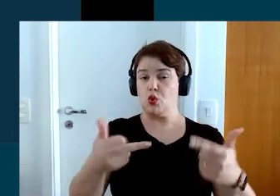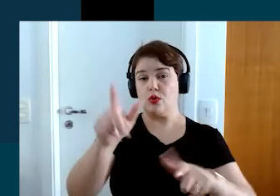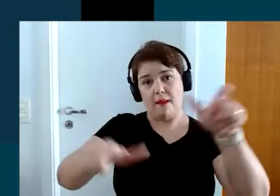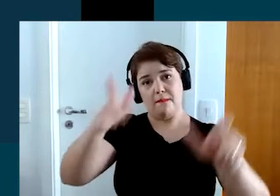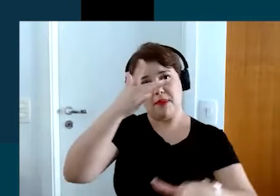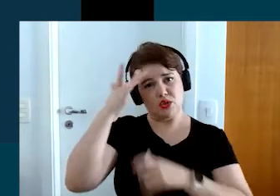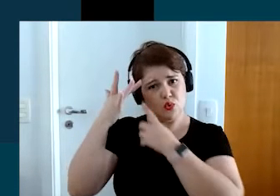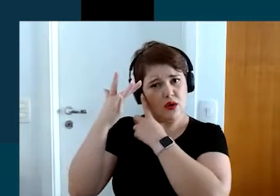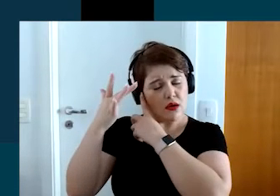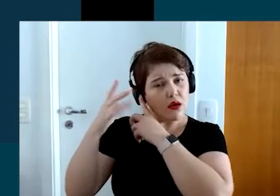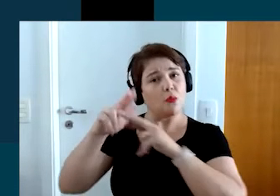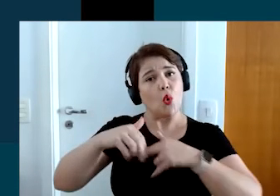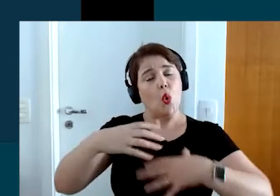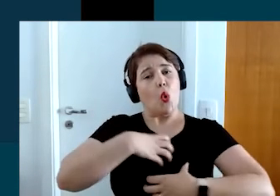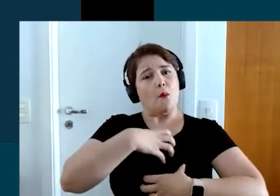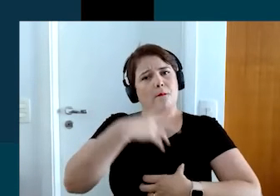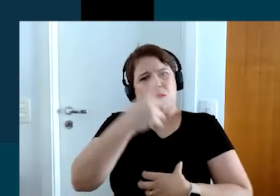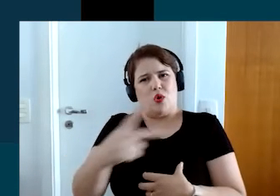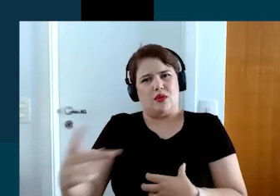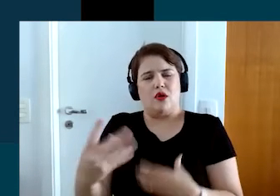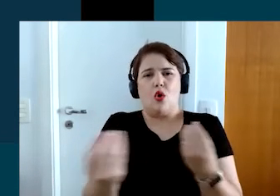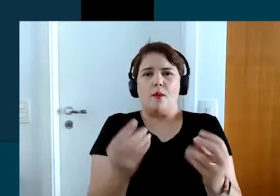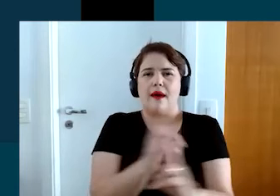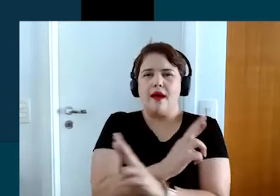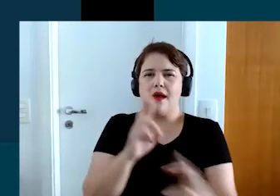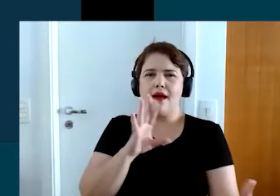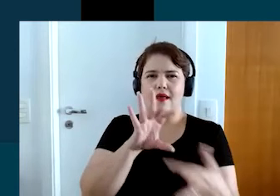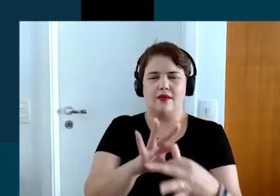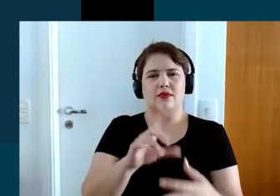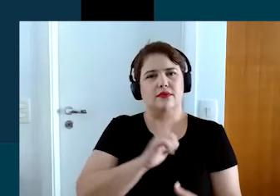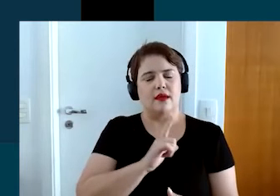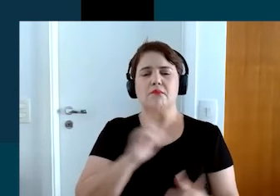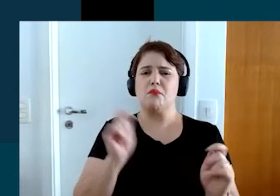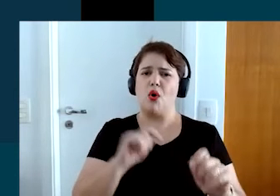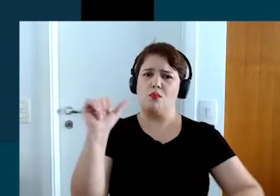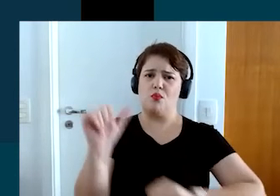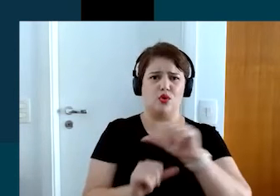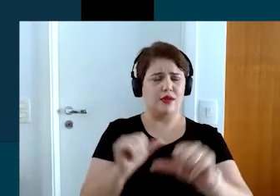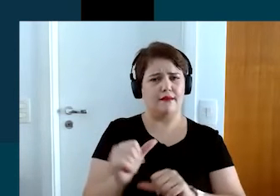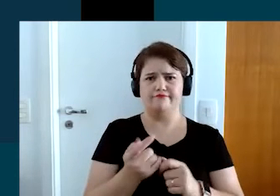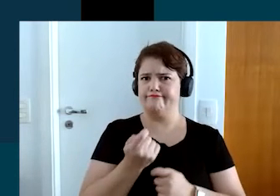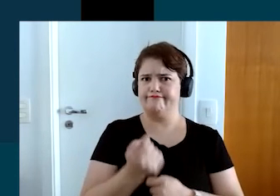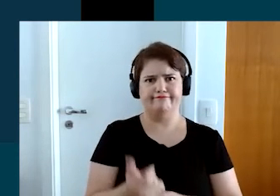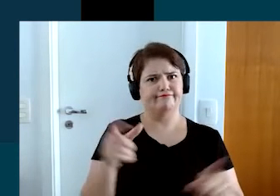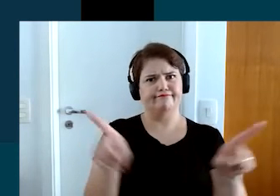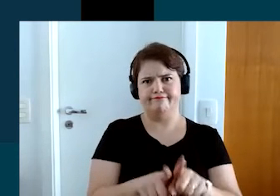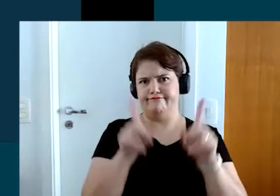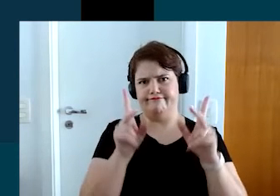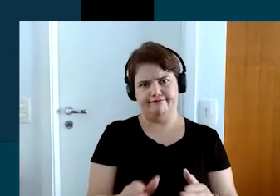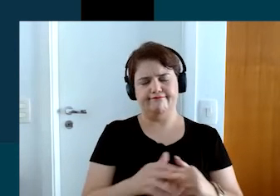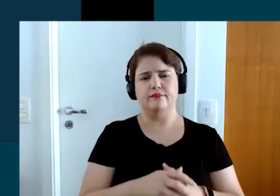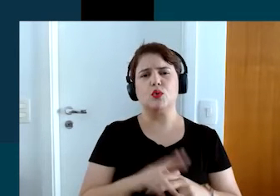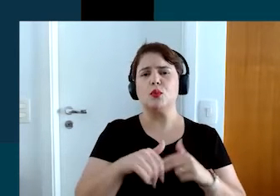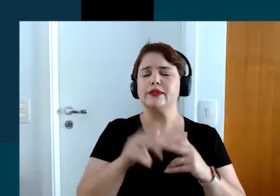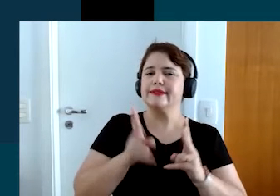esse comportamento, essa relação comigo, com o meu produto, ela pode mudar de forma constante também. Então, né, estar